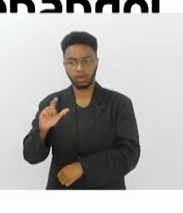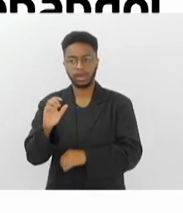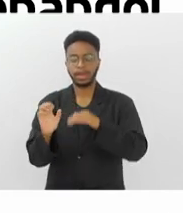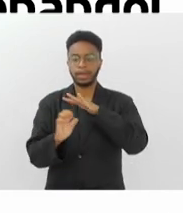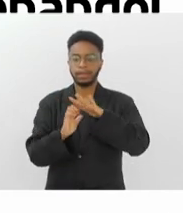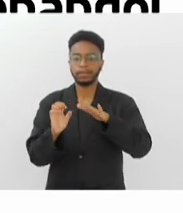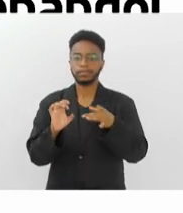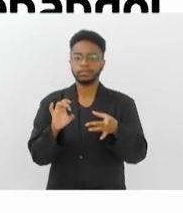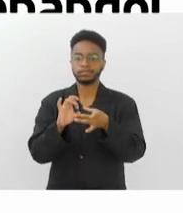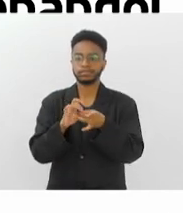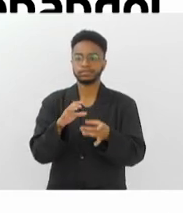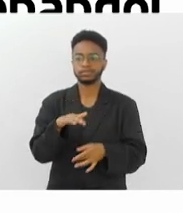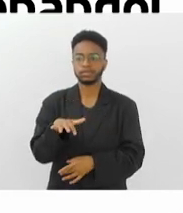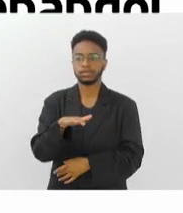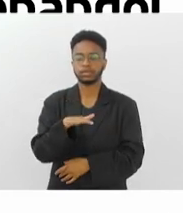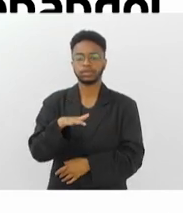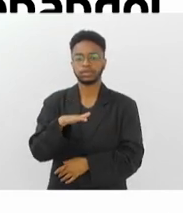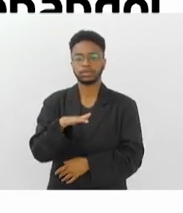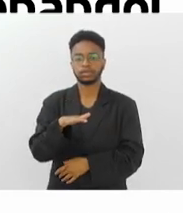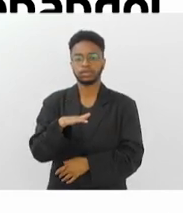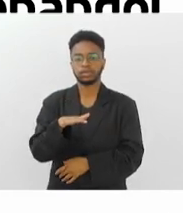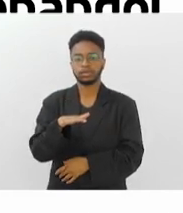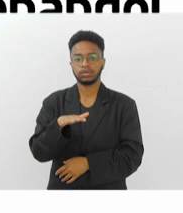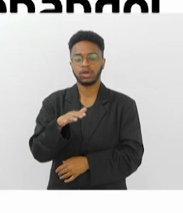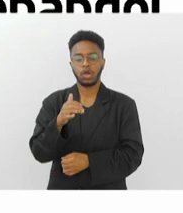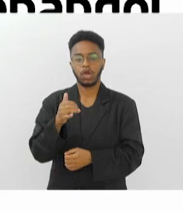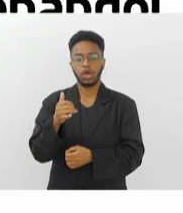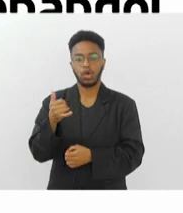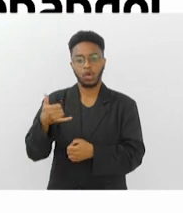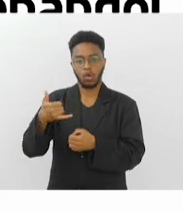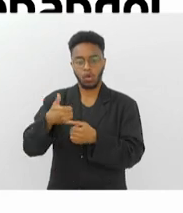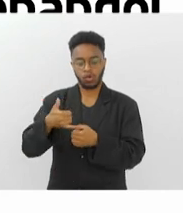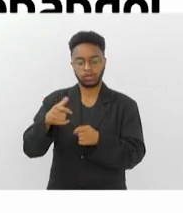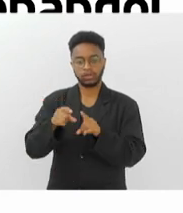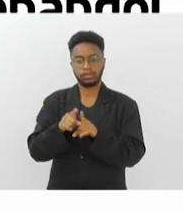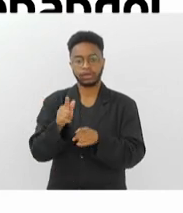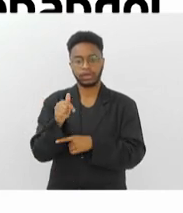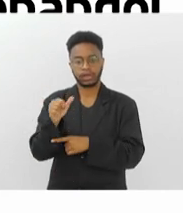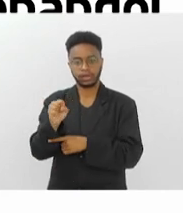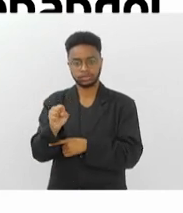ligada do setor do oil and gas. São estes os